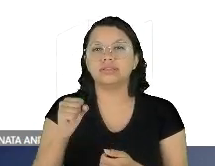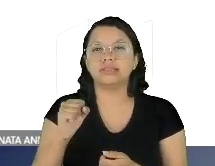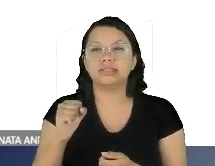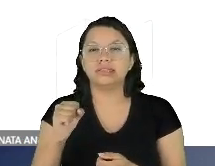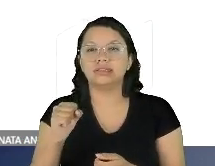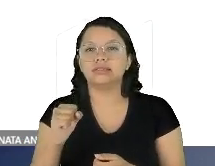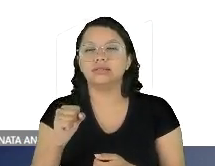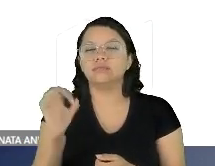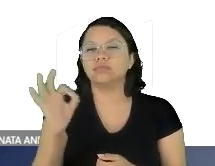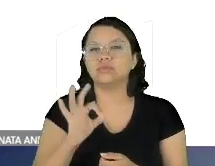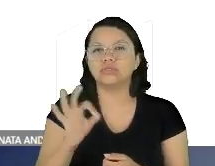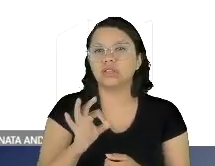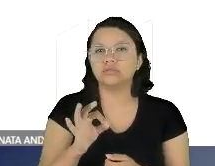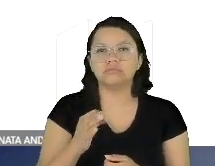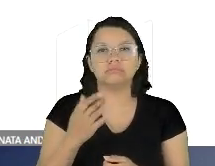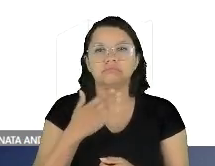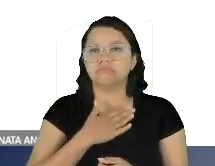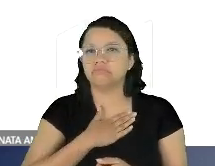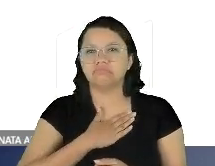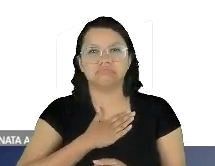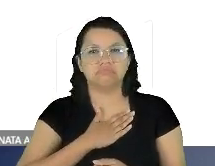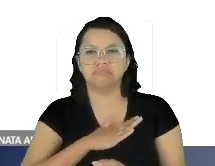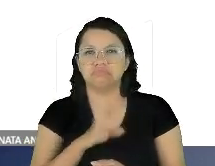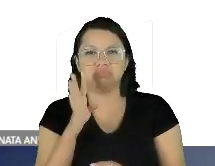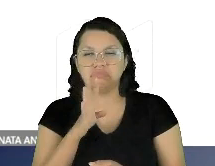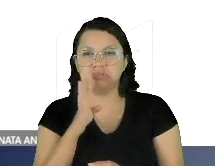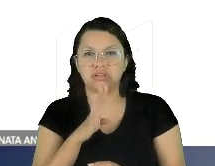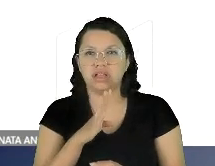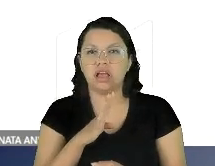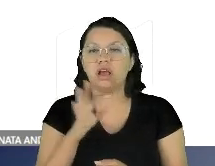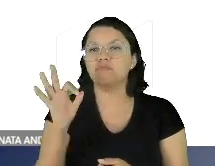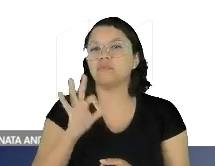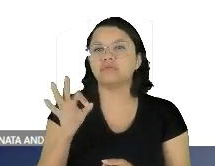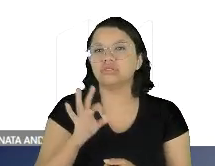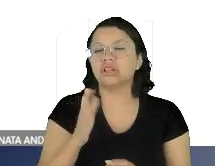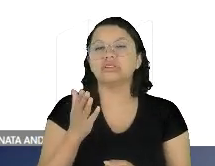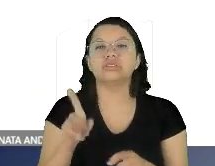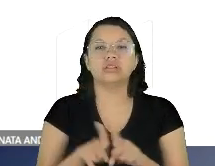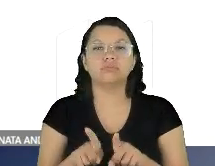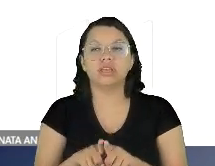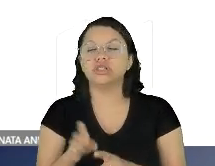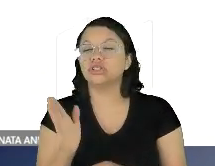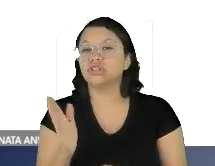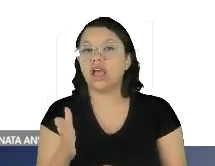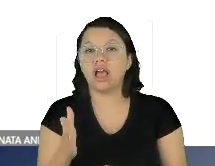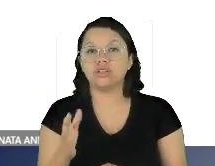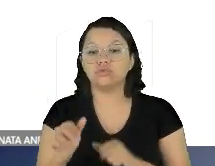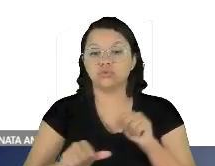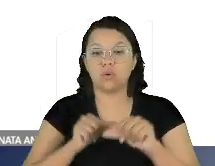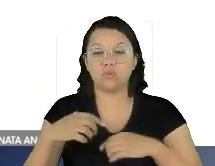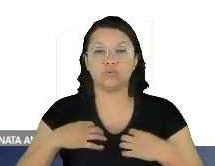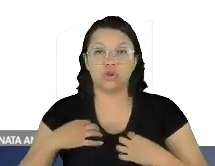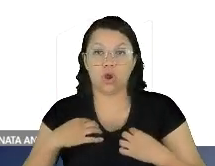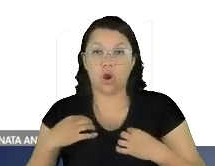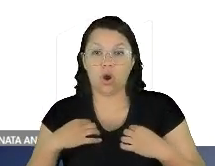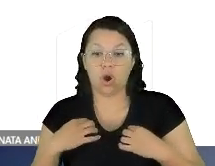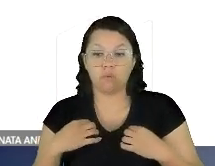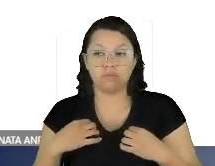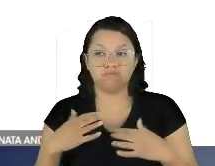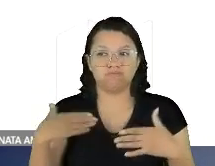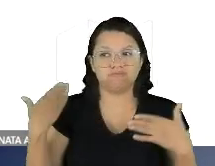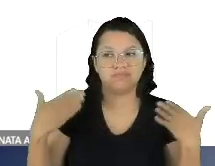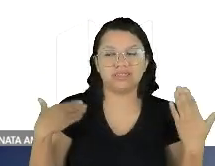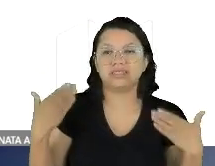legal, 90% já trocaram de roupa antes de sair de casa para evitar o assédio, 81% já deixaram de